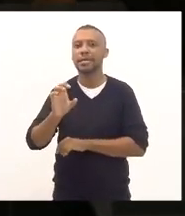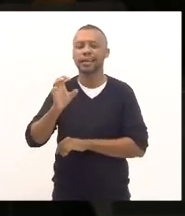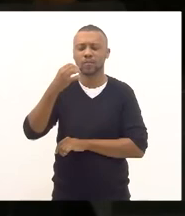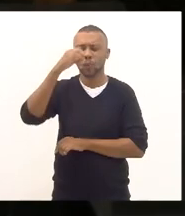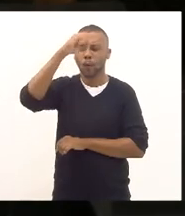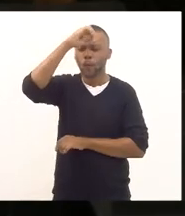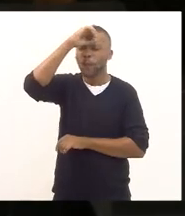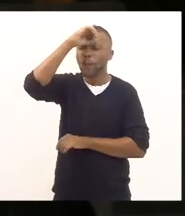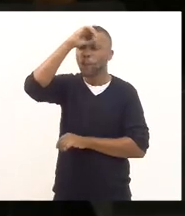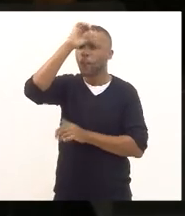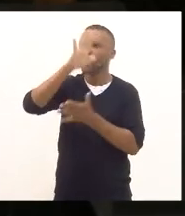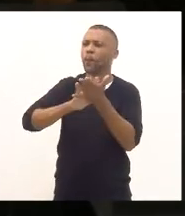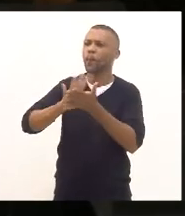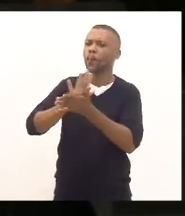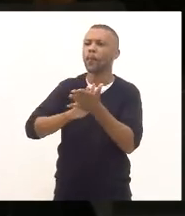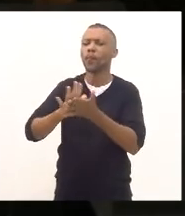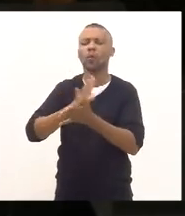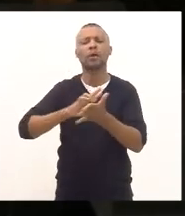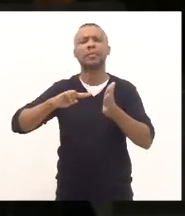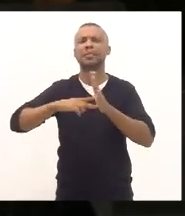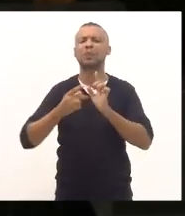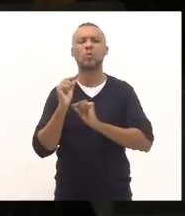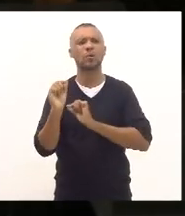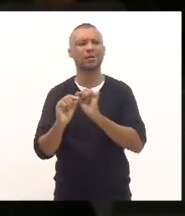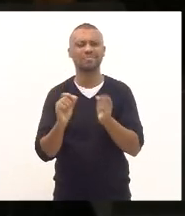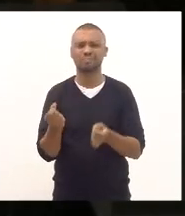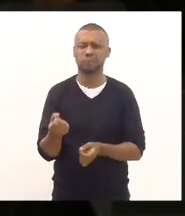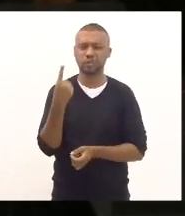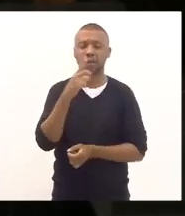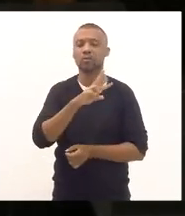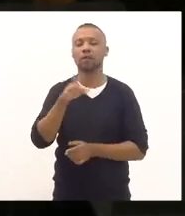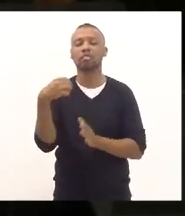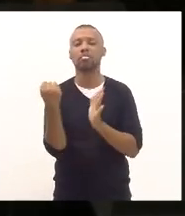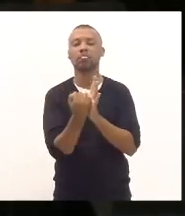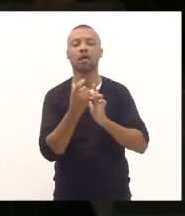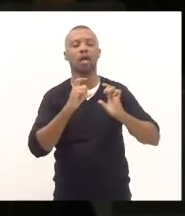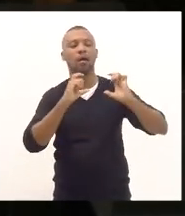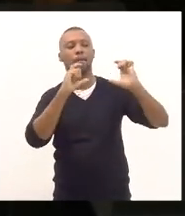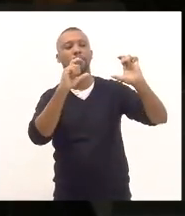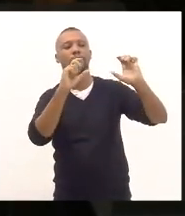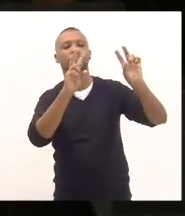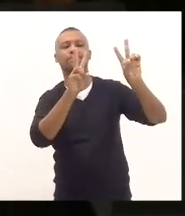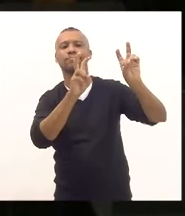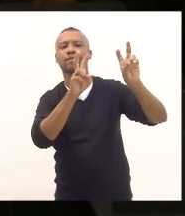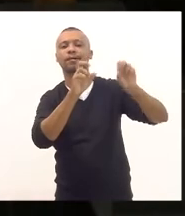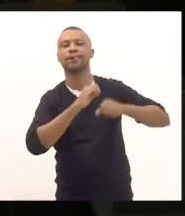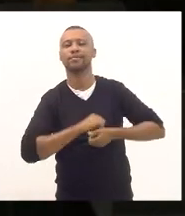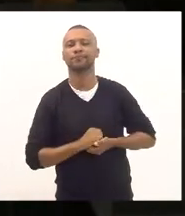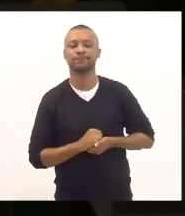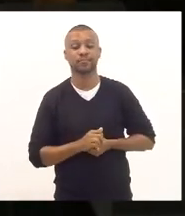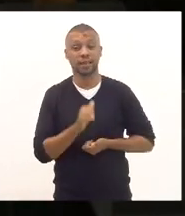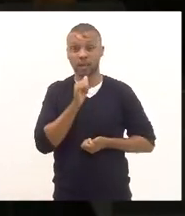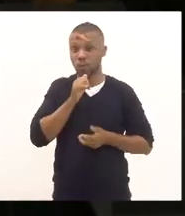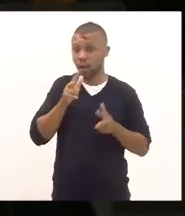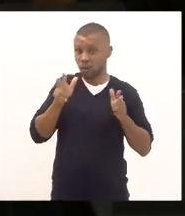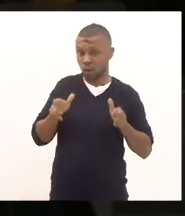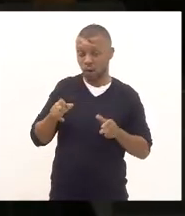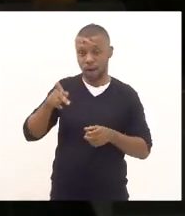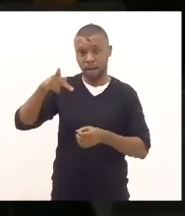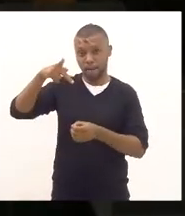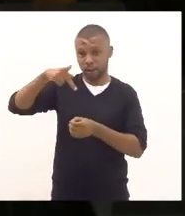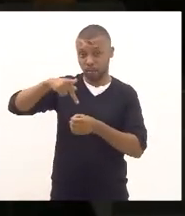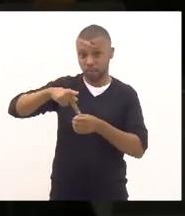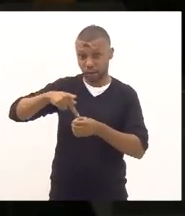sabe nem o que é e essa Penha mais um rótulo tipo Petrobras está